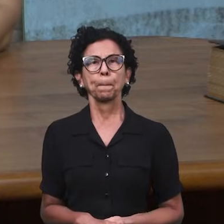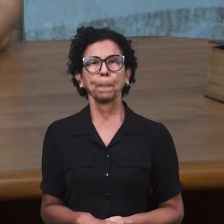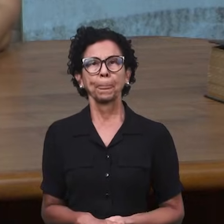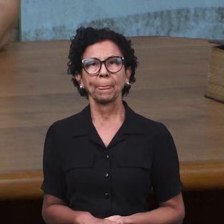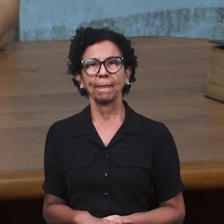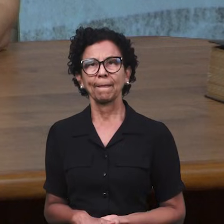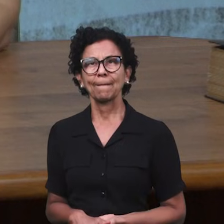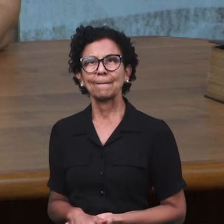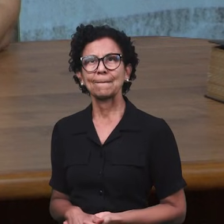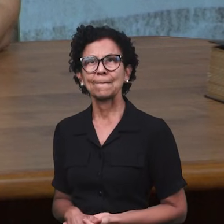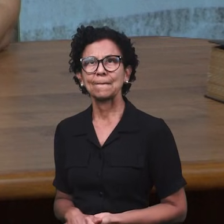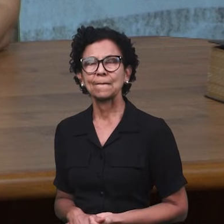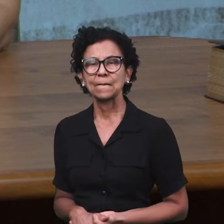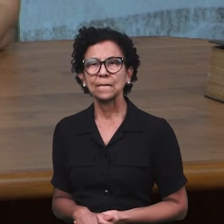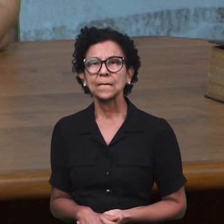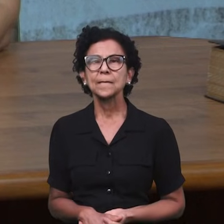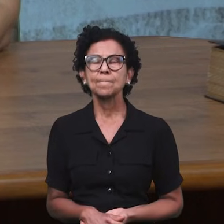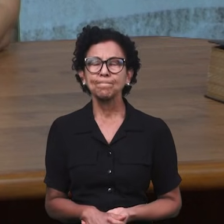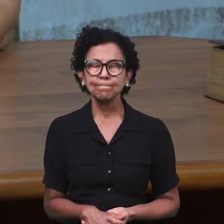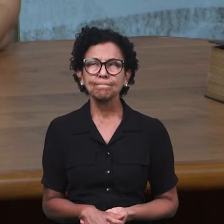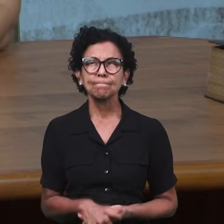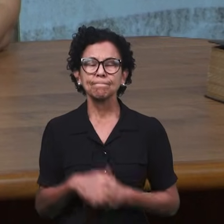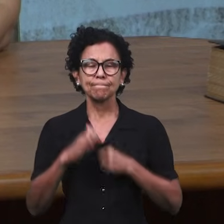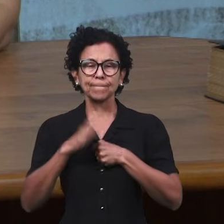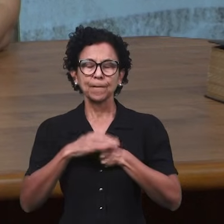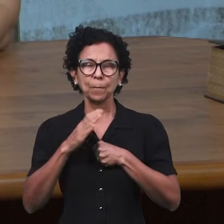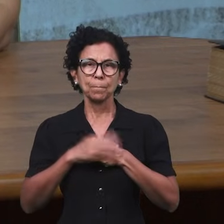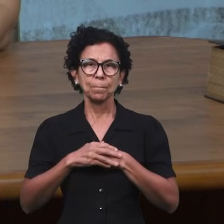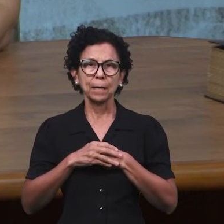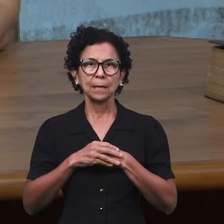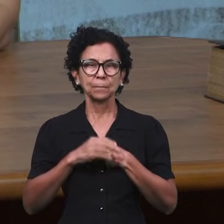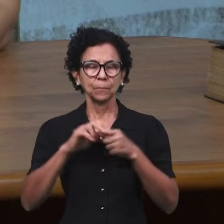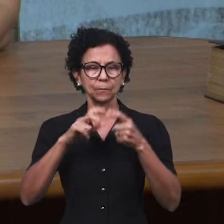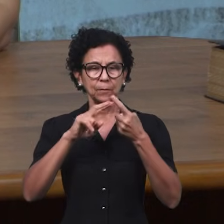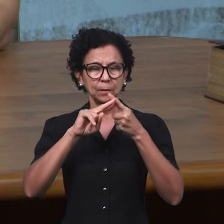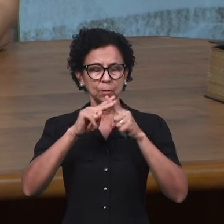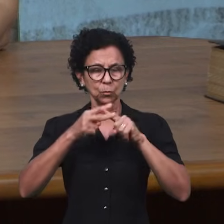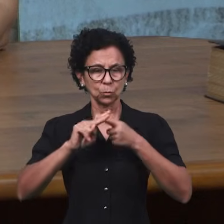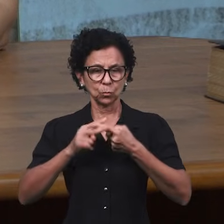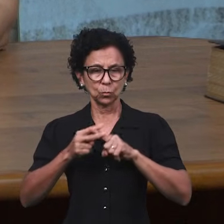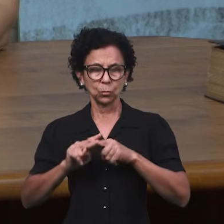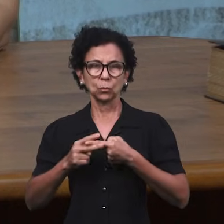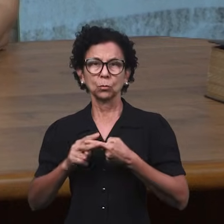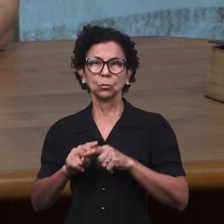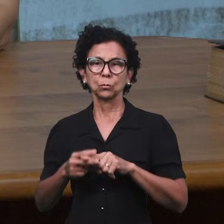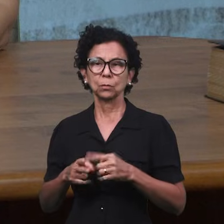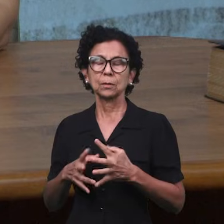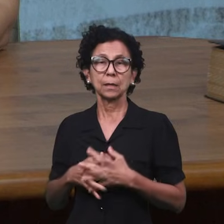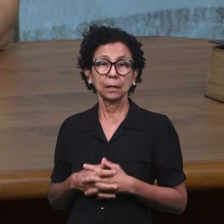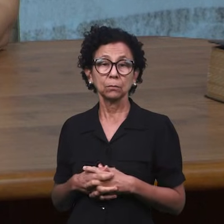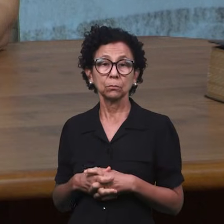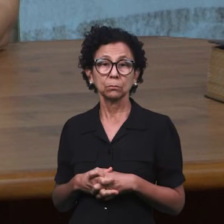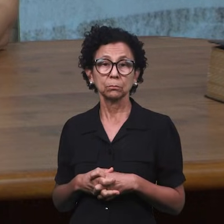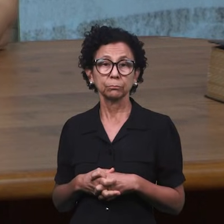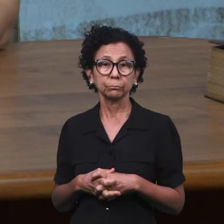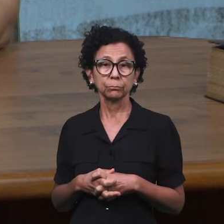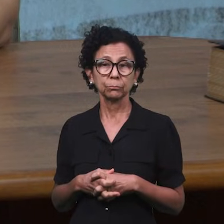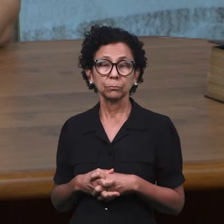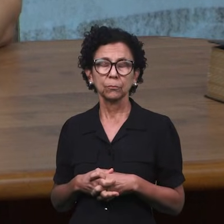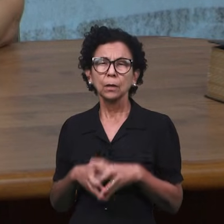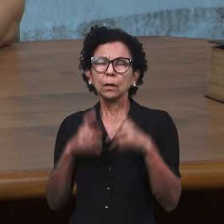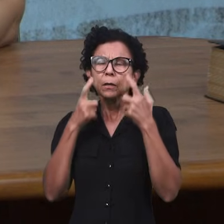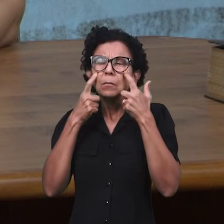Fiz concerto com os meus olhos, como pois os fixaria numa virgem? Porque